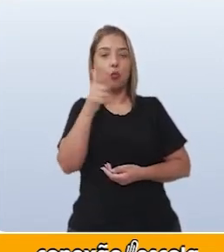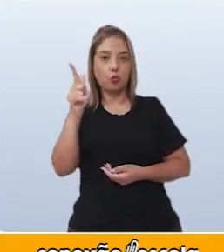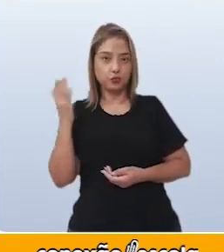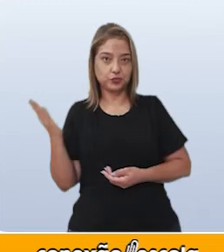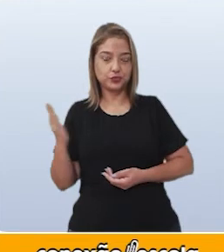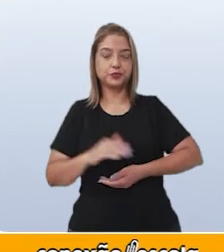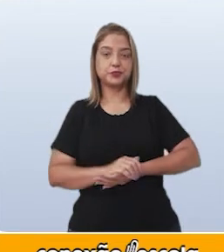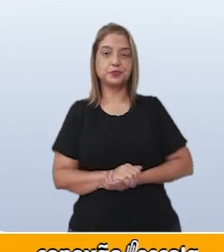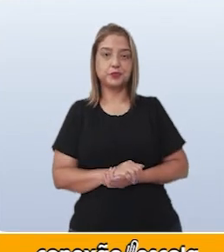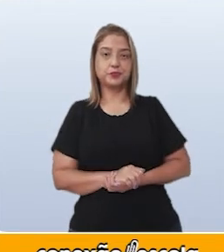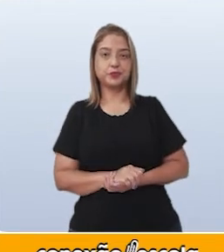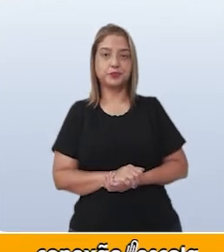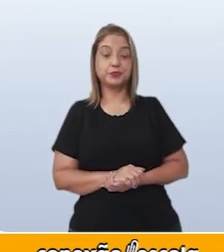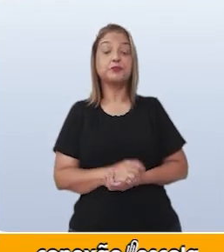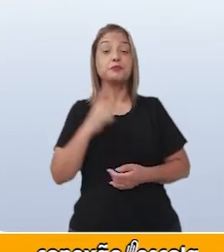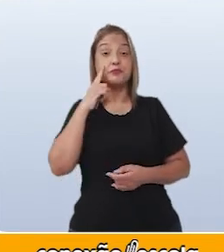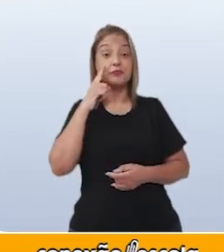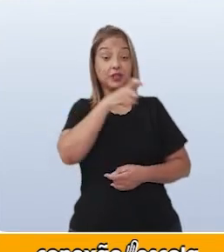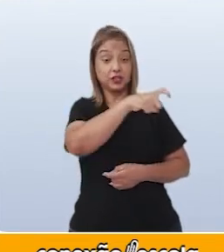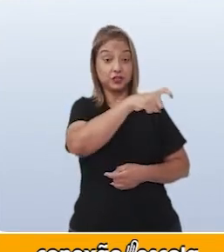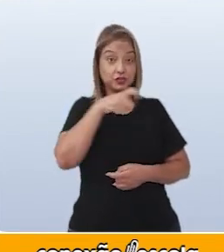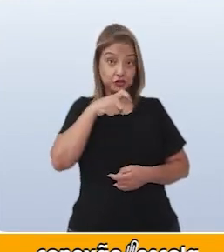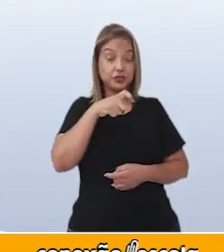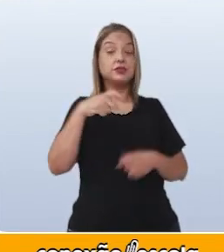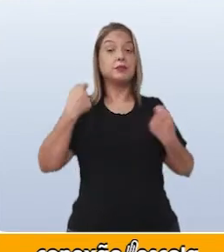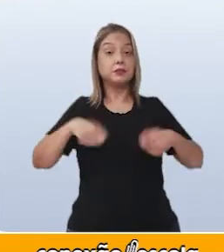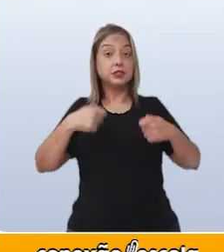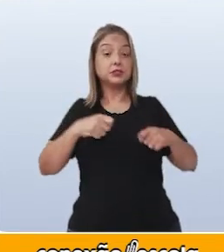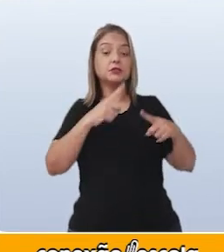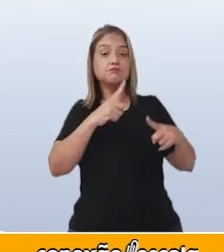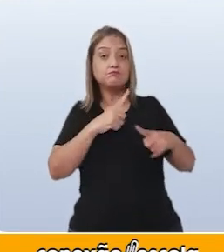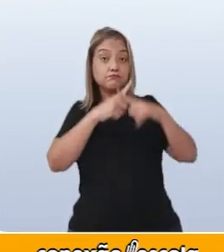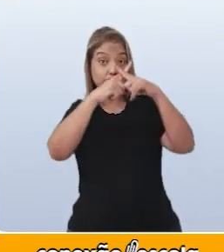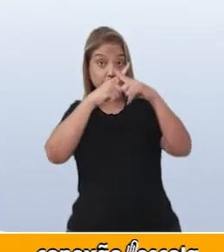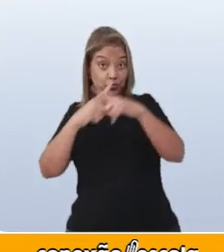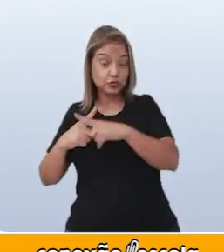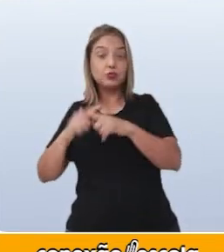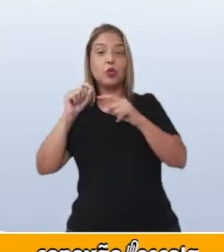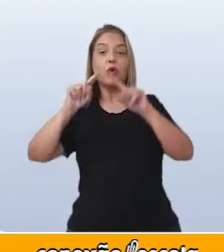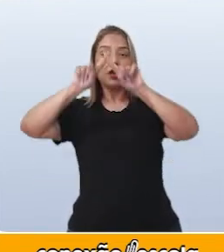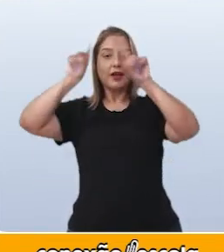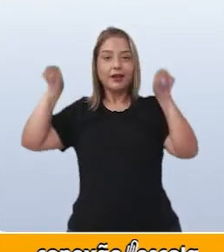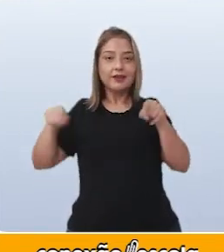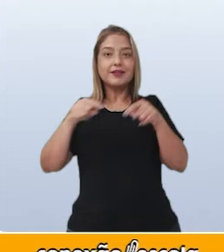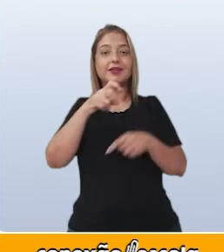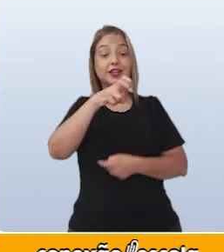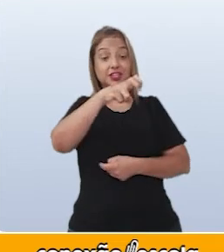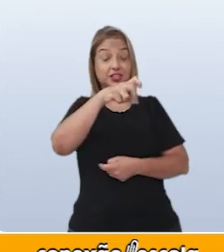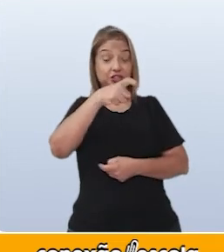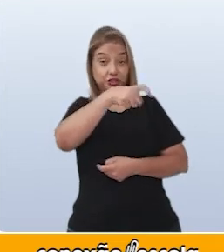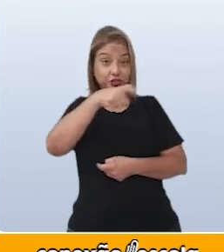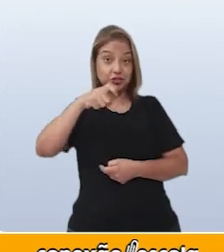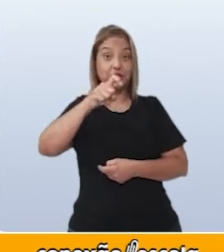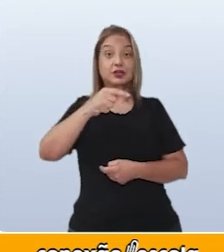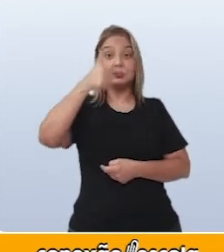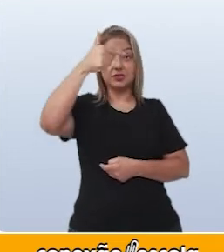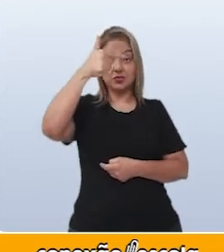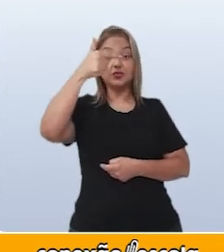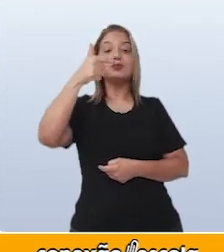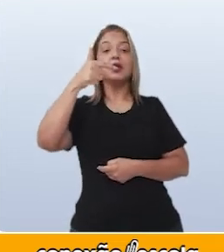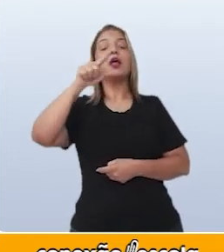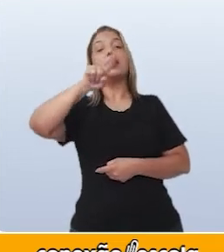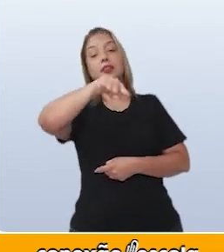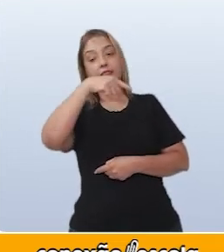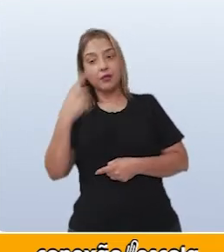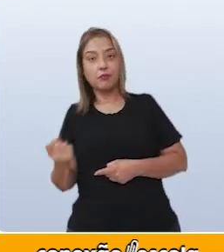X tem que multiplicar x ao quadrado Depois, o x tem que multiplicar o